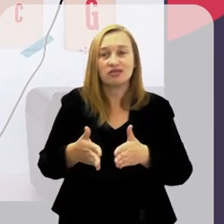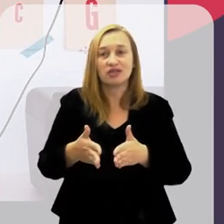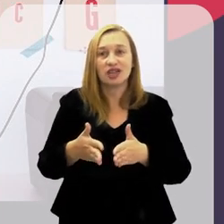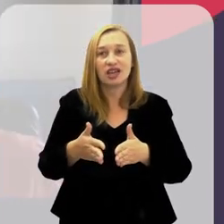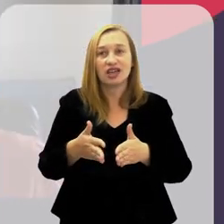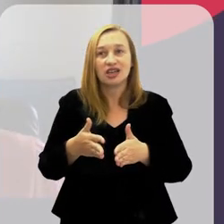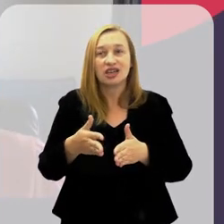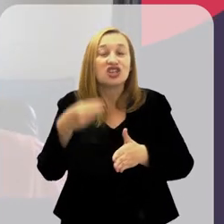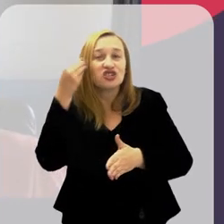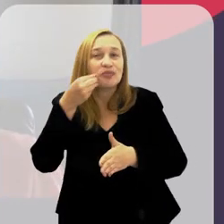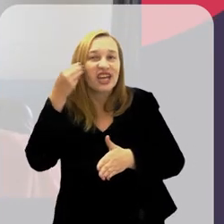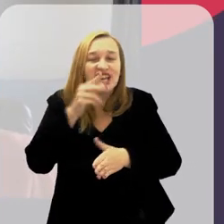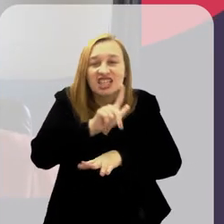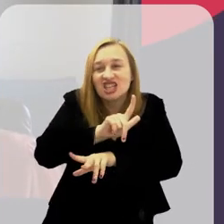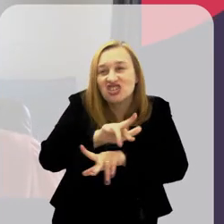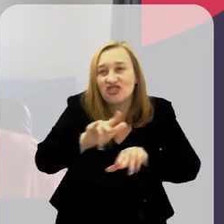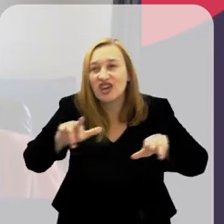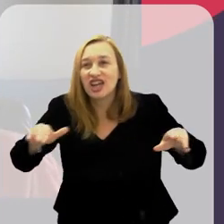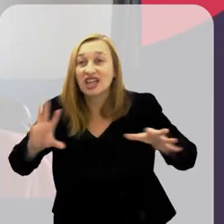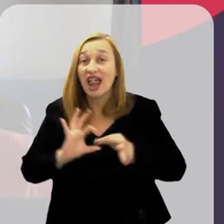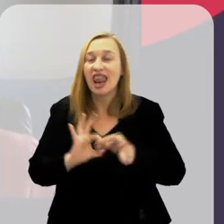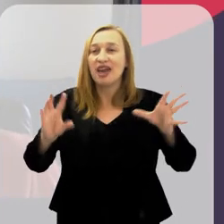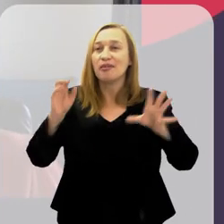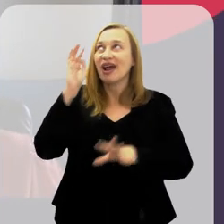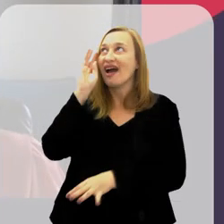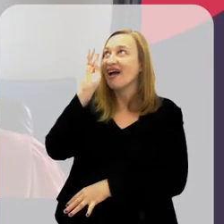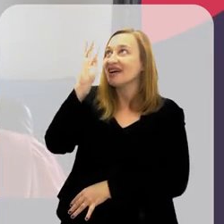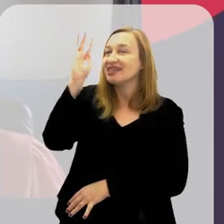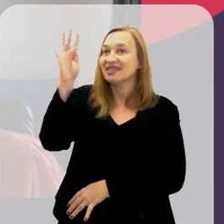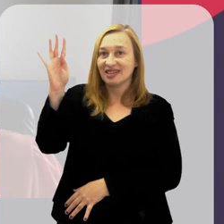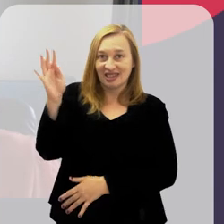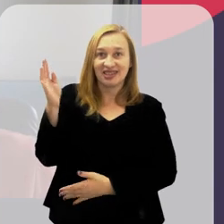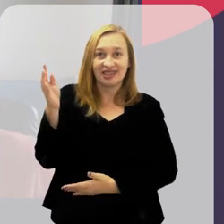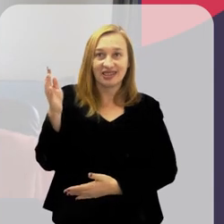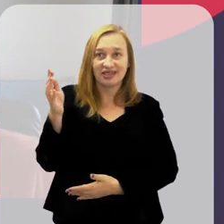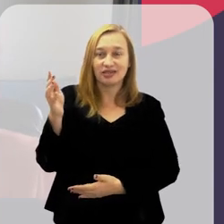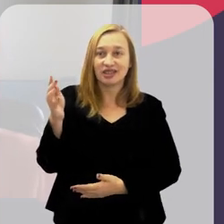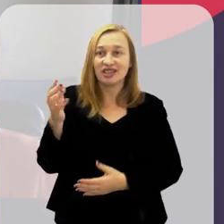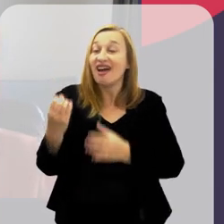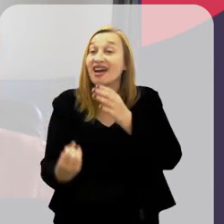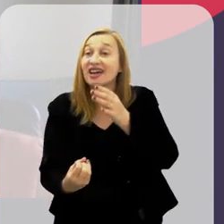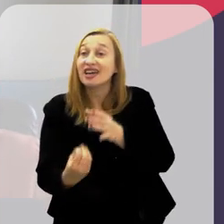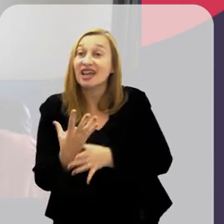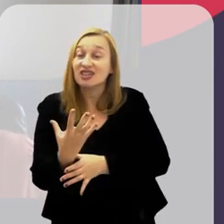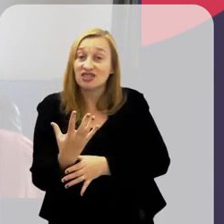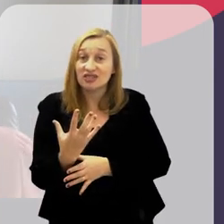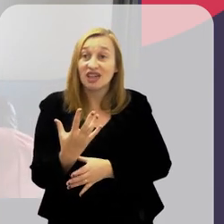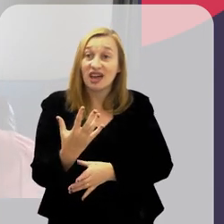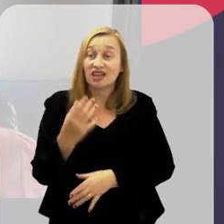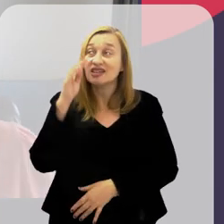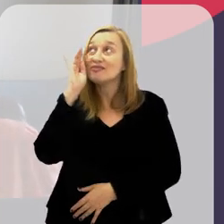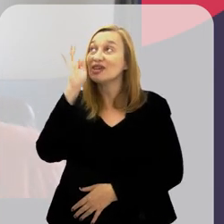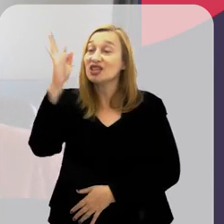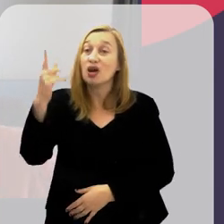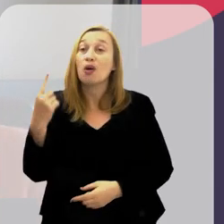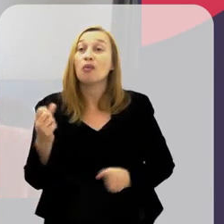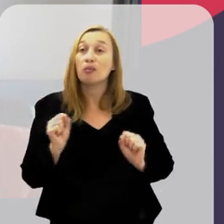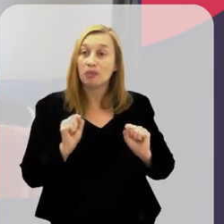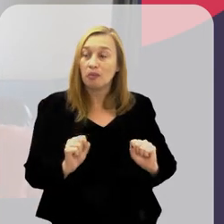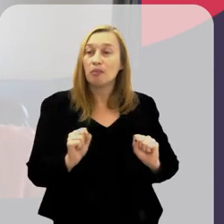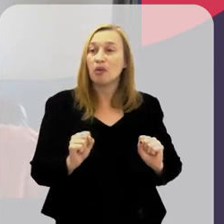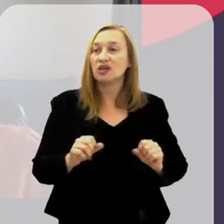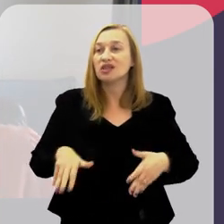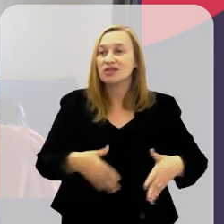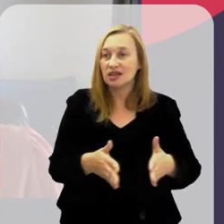né? Tentar liberar um pouco a imaginação né? A criatividade, a